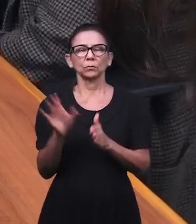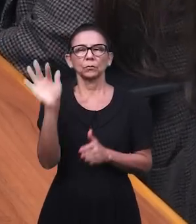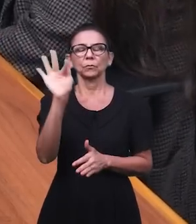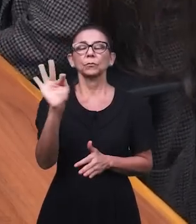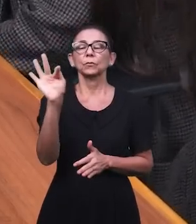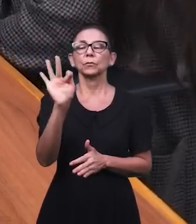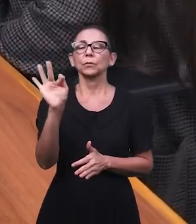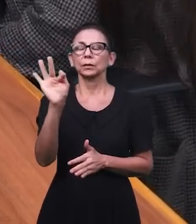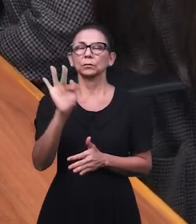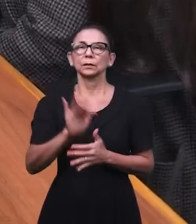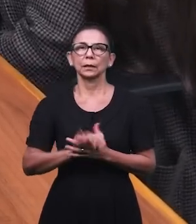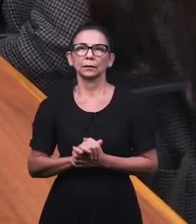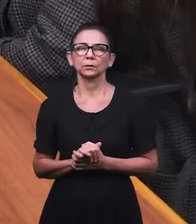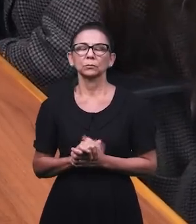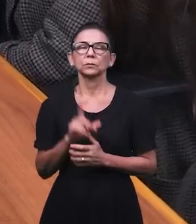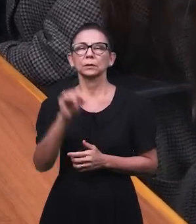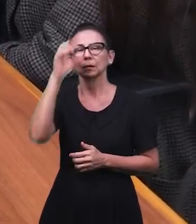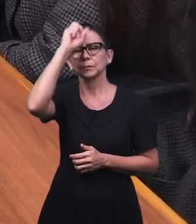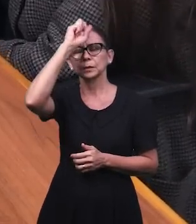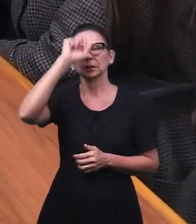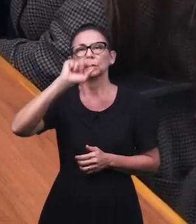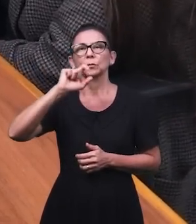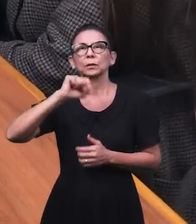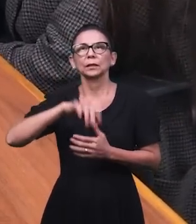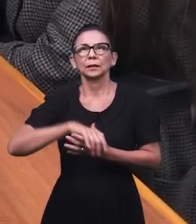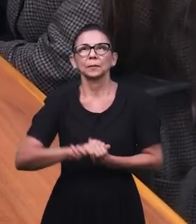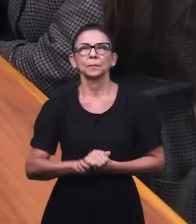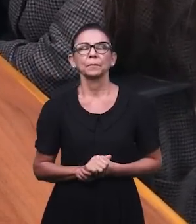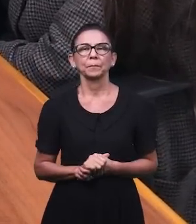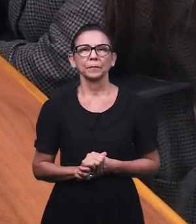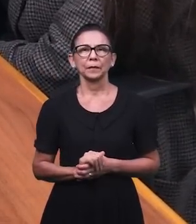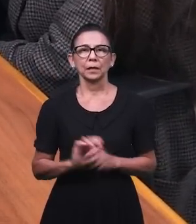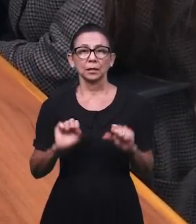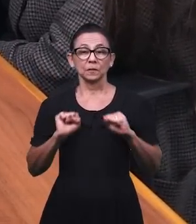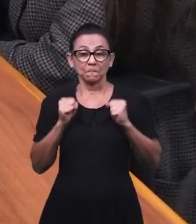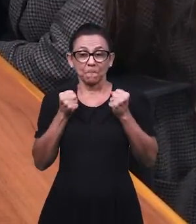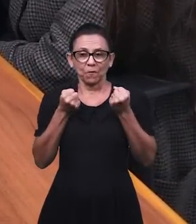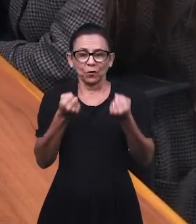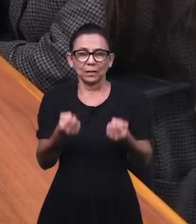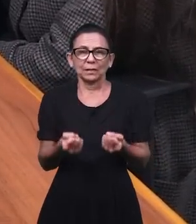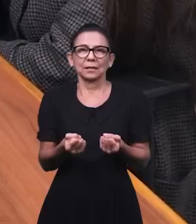acadêmico, o que você levou para sua vida sem seus estudos? Perseverança.